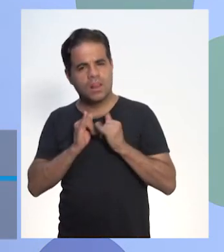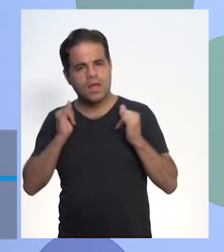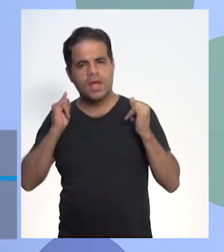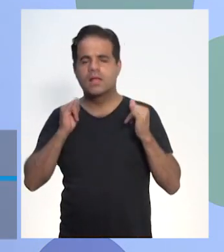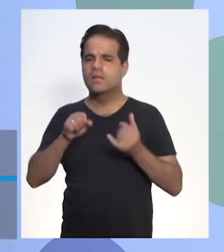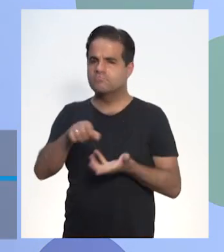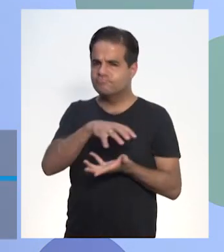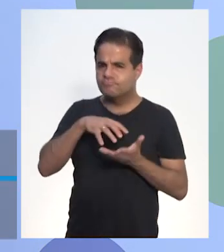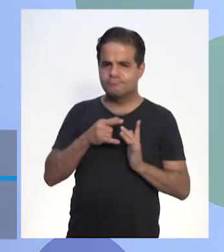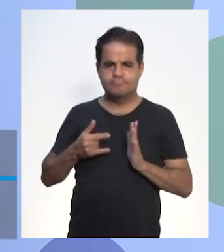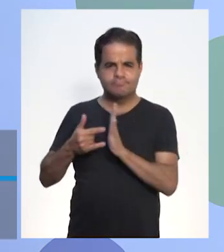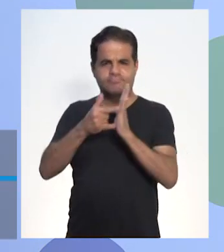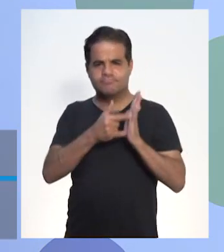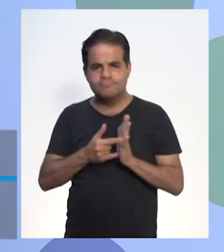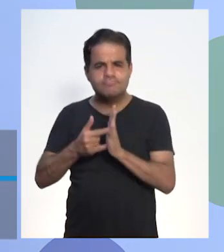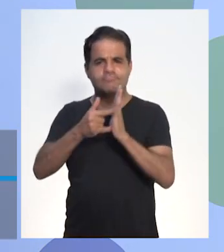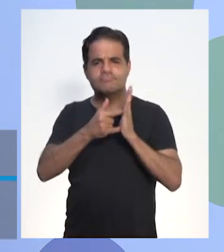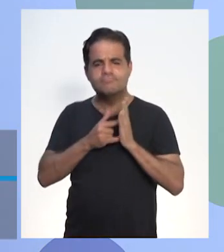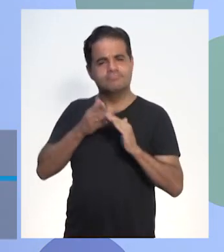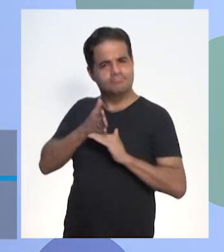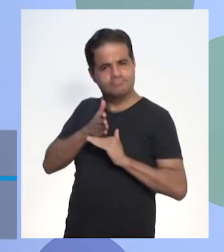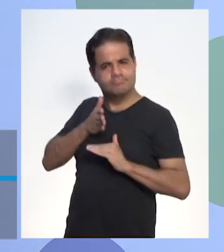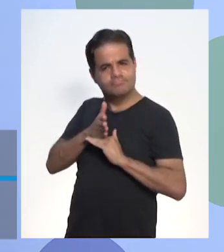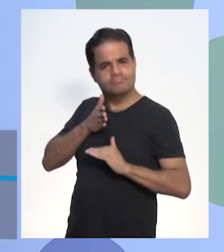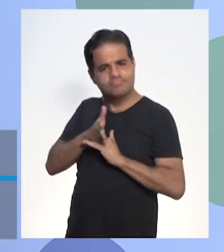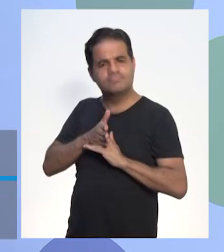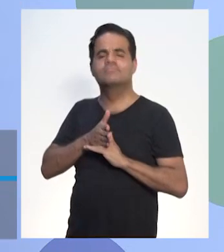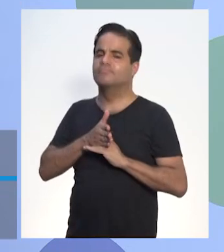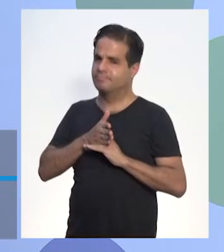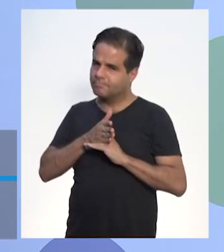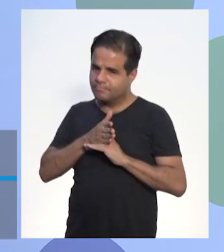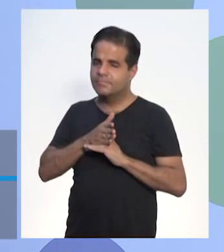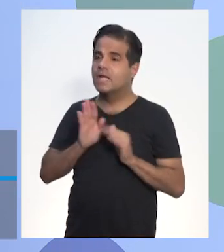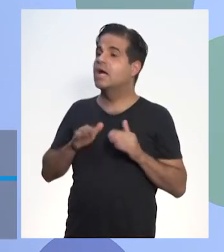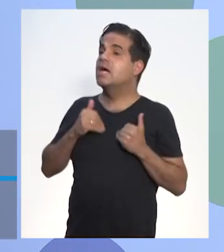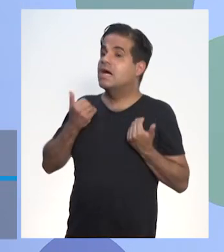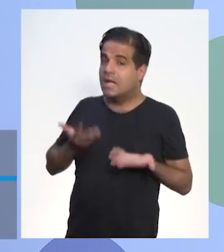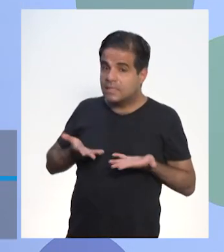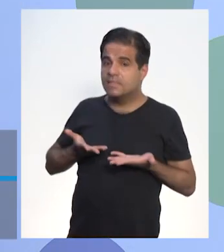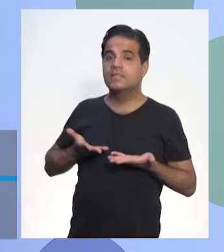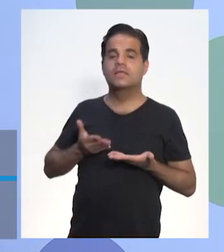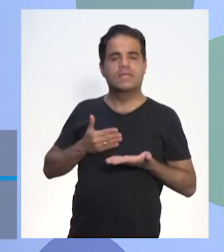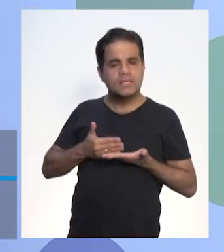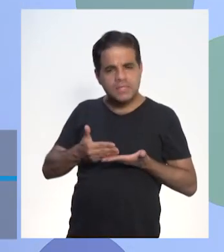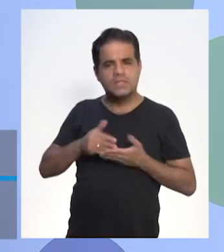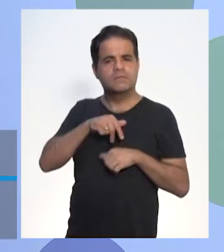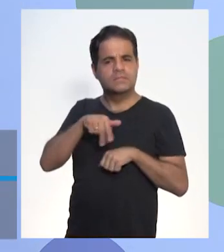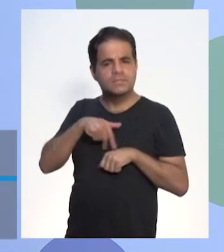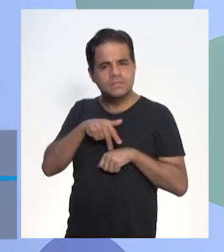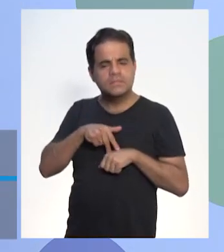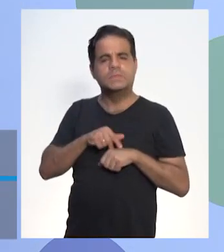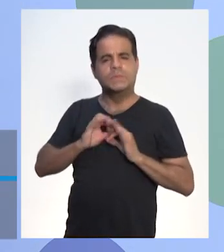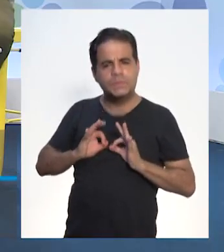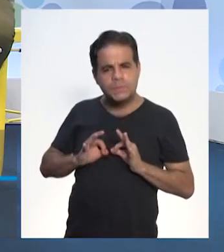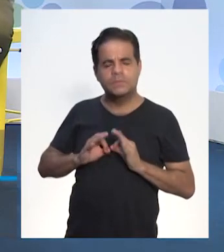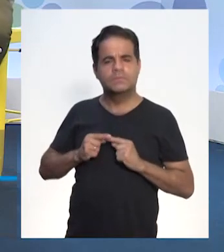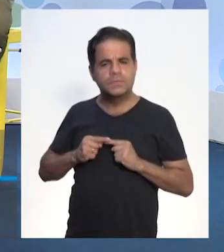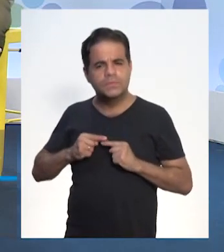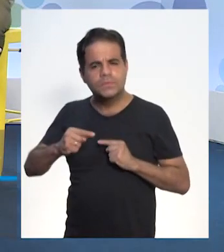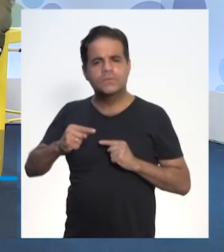campo magnético, a pessoa Sueli aí participando. Boa noite. Cadê a dança do Fábio? Estou começando para você dançar aí, Fábio. Ah, eu sou péssimo